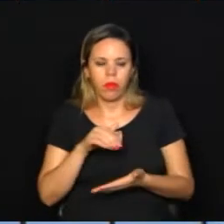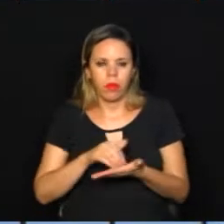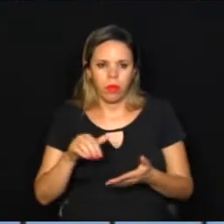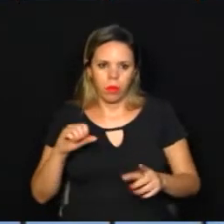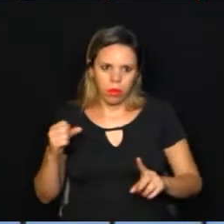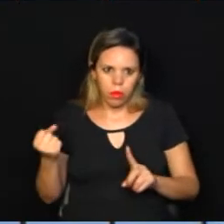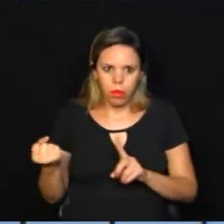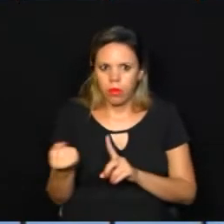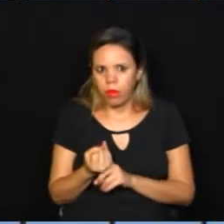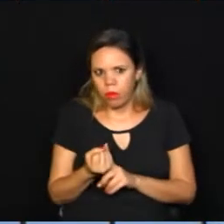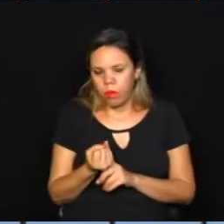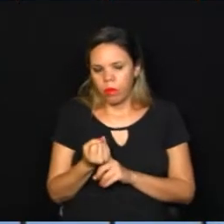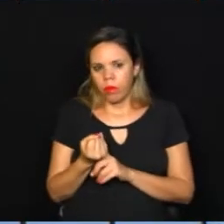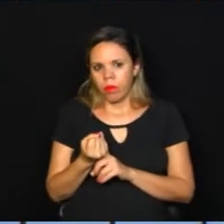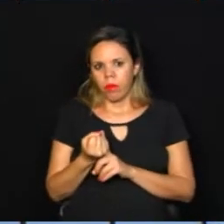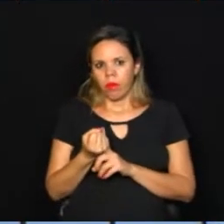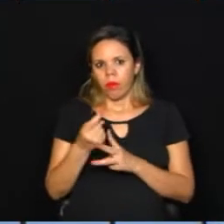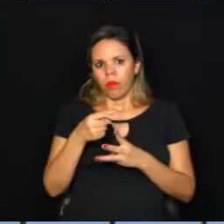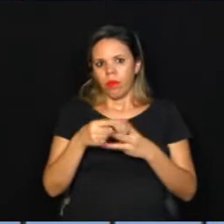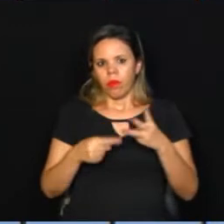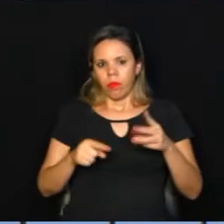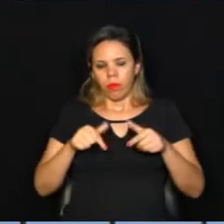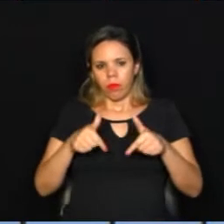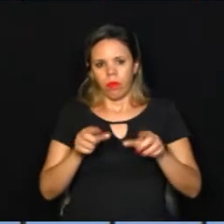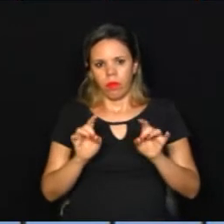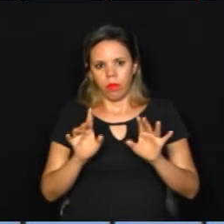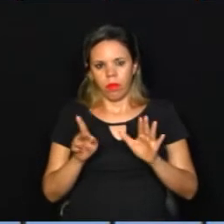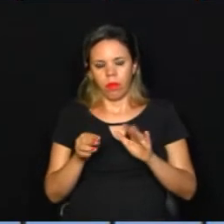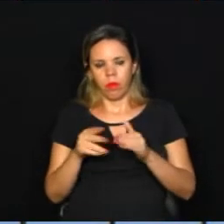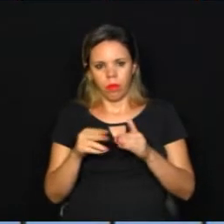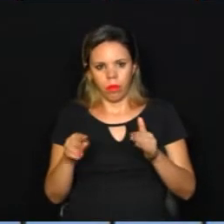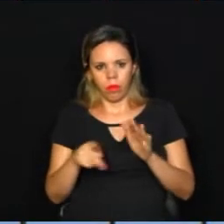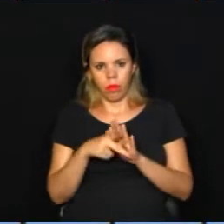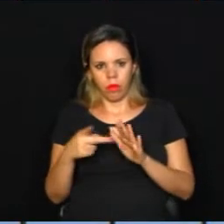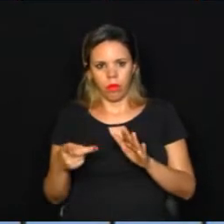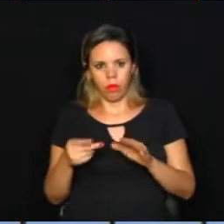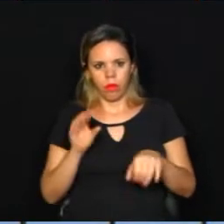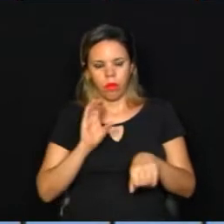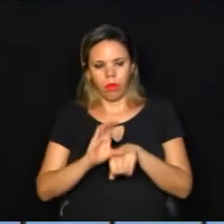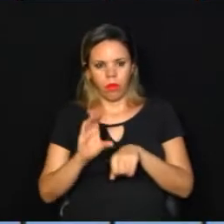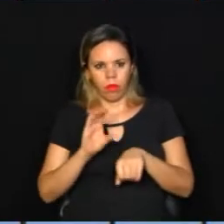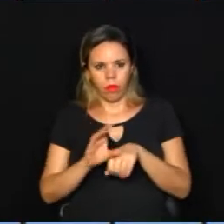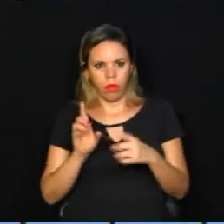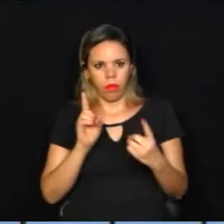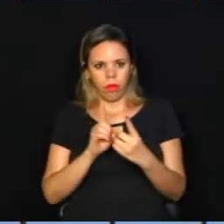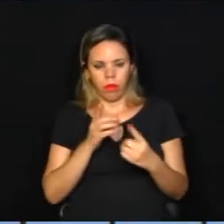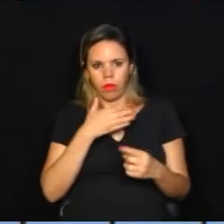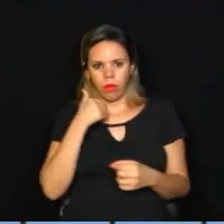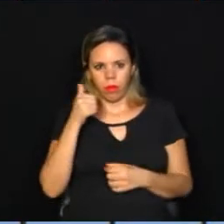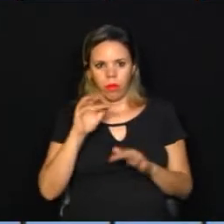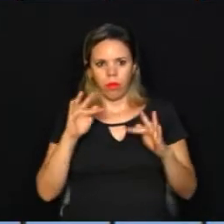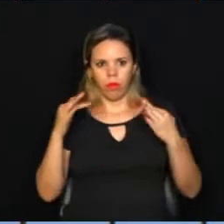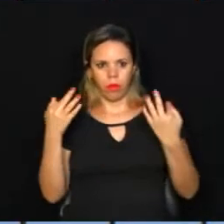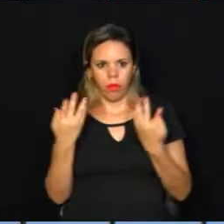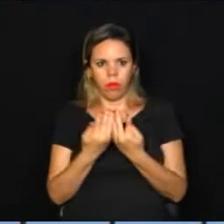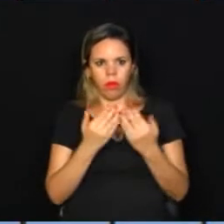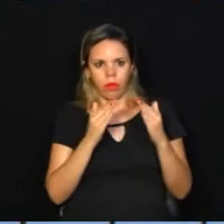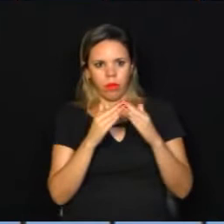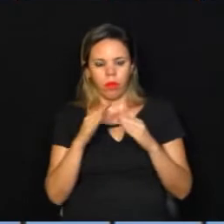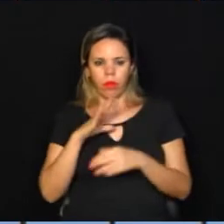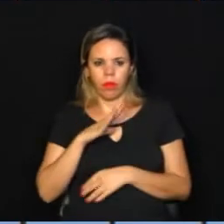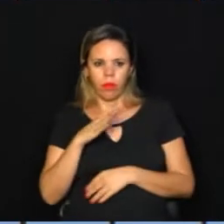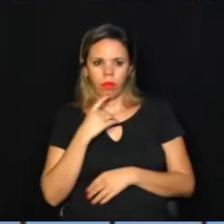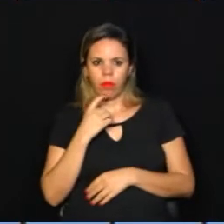Assistência Social com 3 ações específicas para qualificar o atendimento das famílias que residem aqui